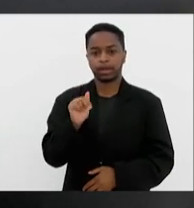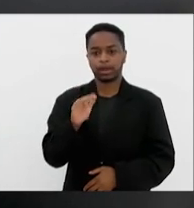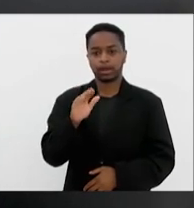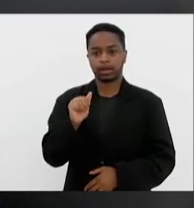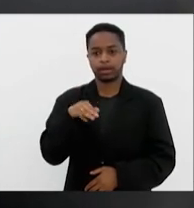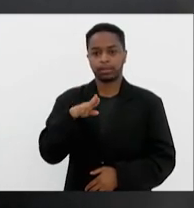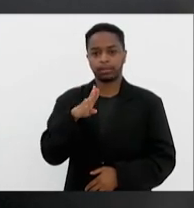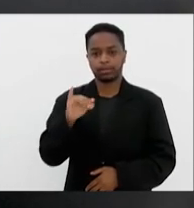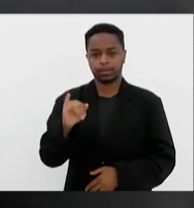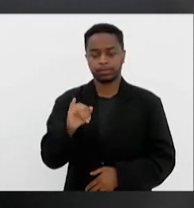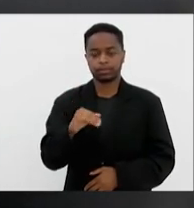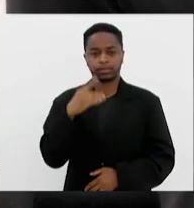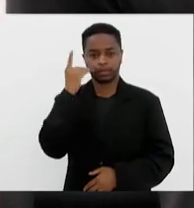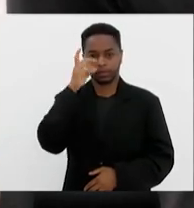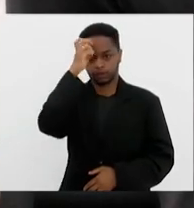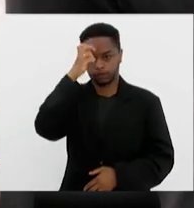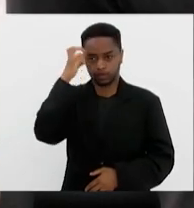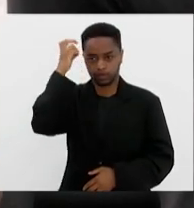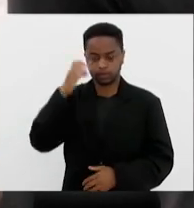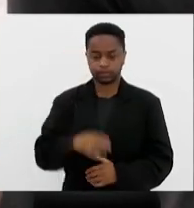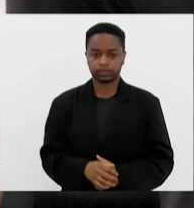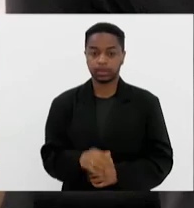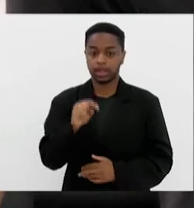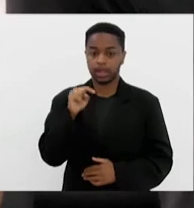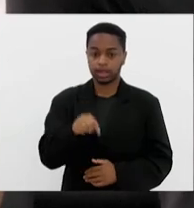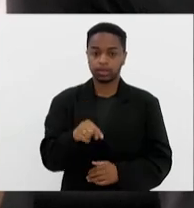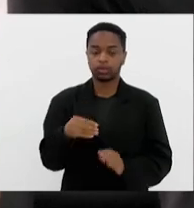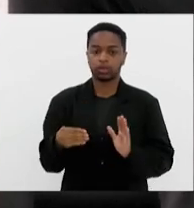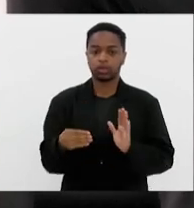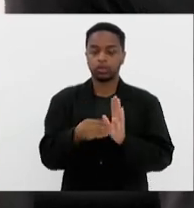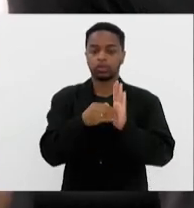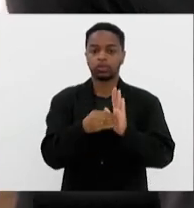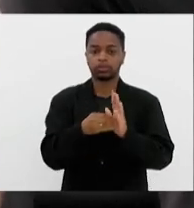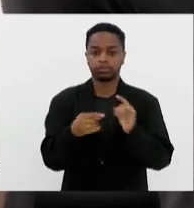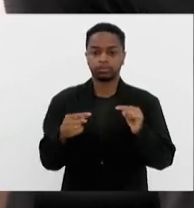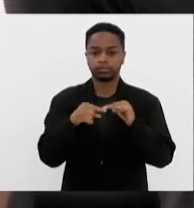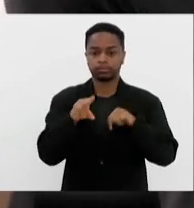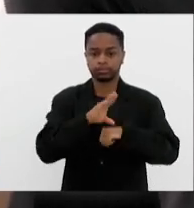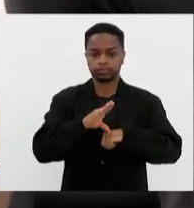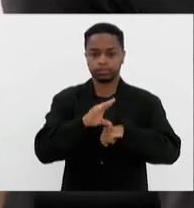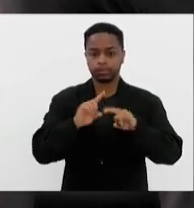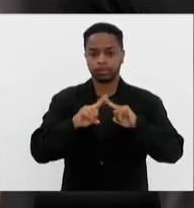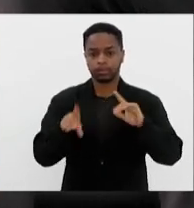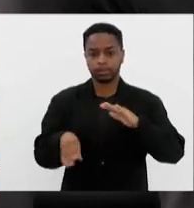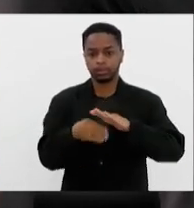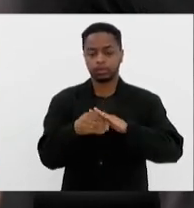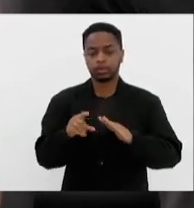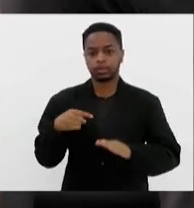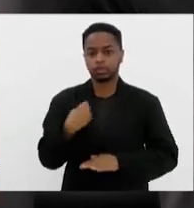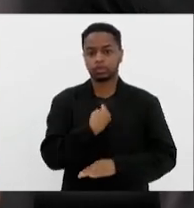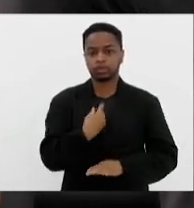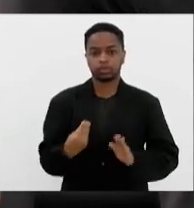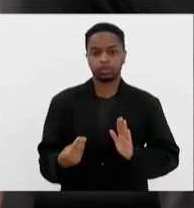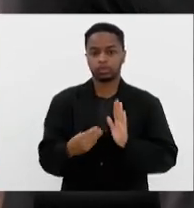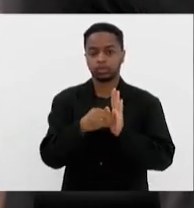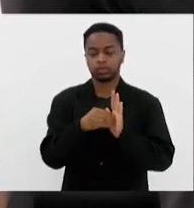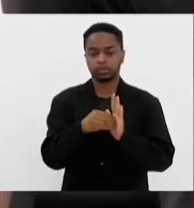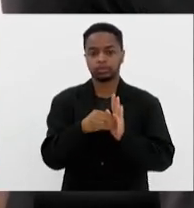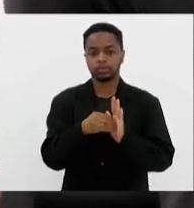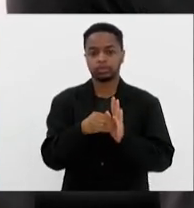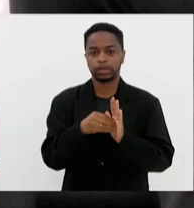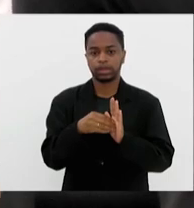Aparecer, deputada Verônica. Desculpa, presidente. Aqui foi constitucionalidade com emenda para a gente fazer menção à súmula da CCJ,